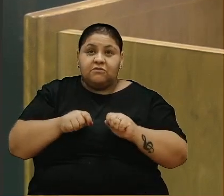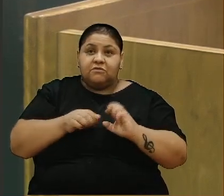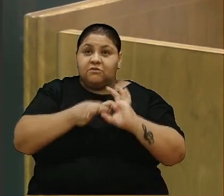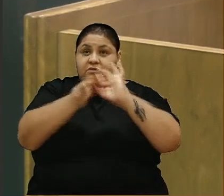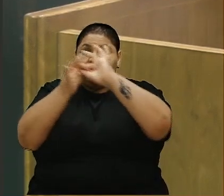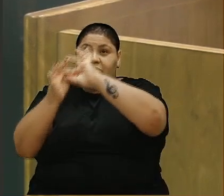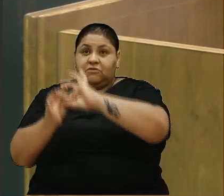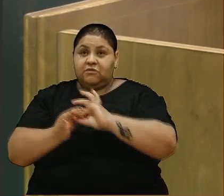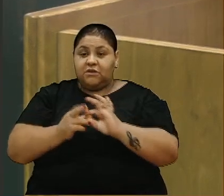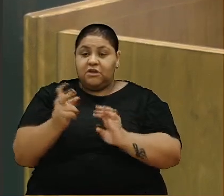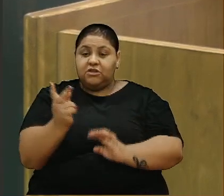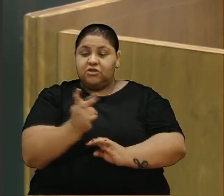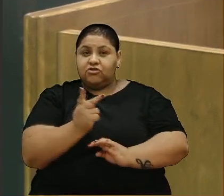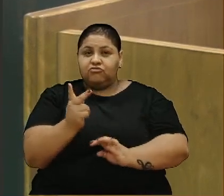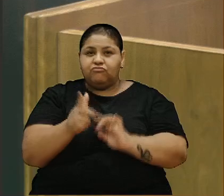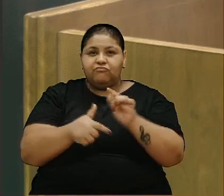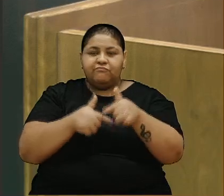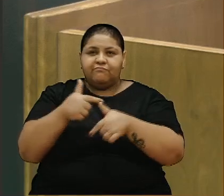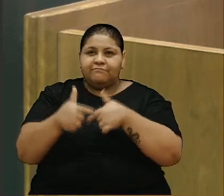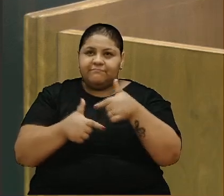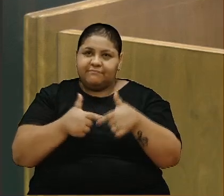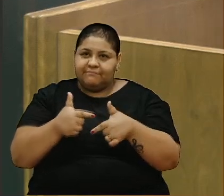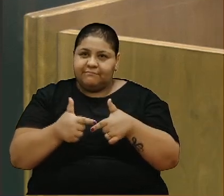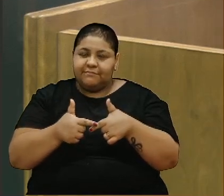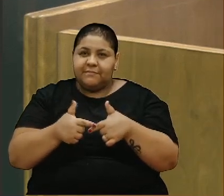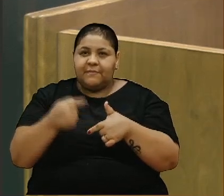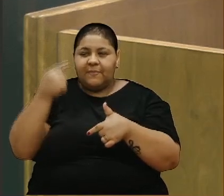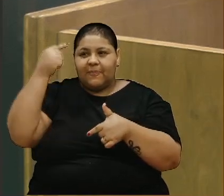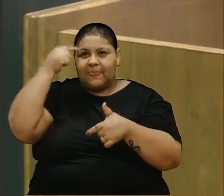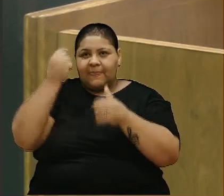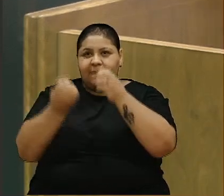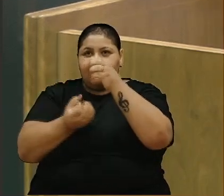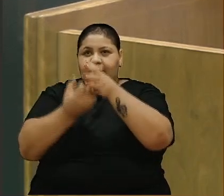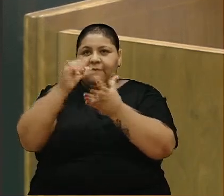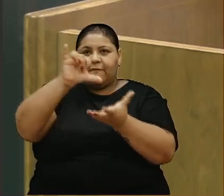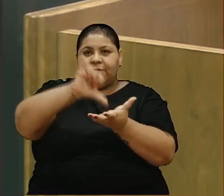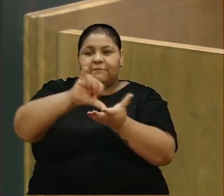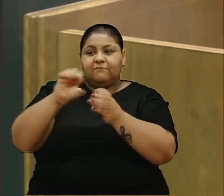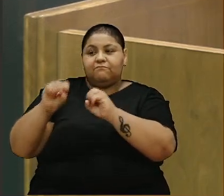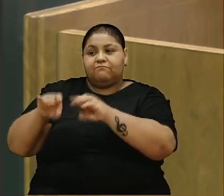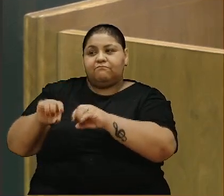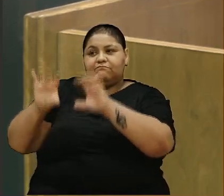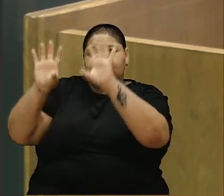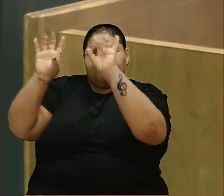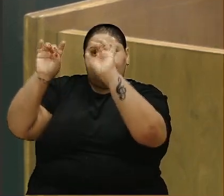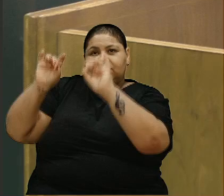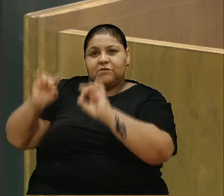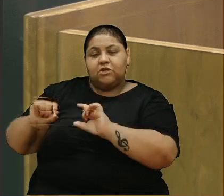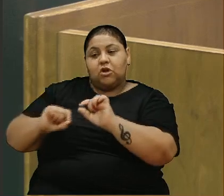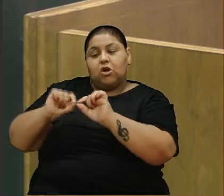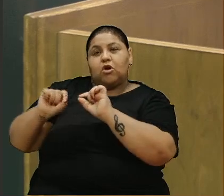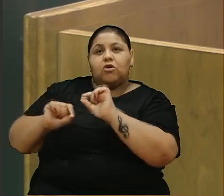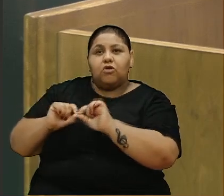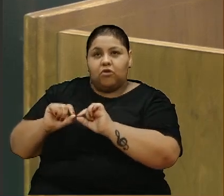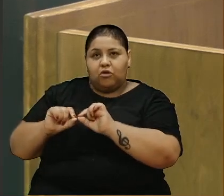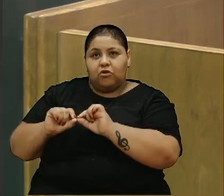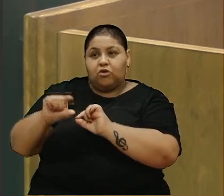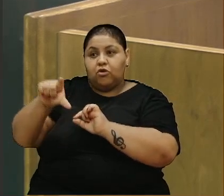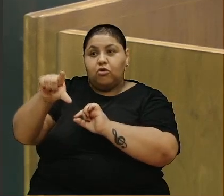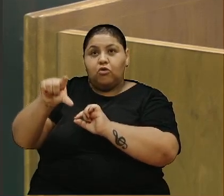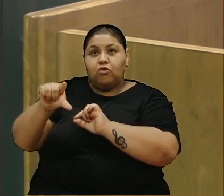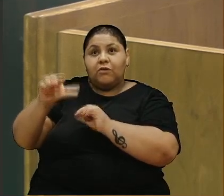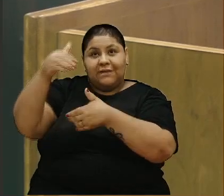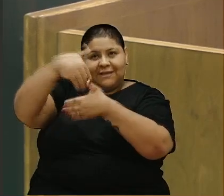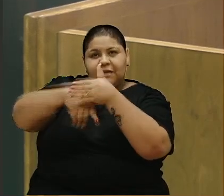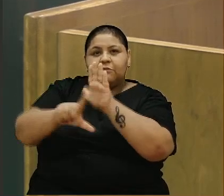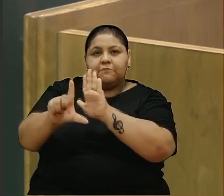esses serviços, prevendo a criação de um centro educacional especializado, que é o que determina e define a